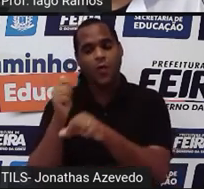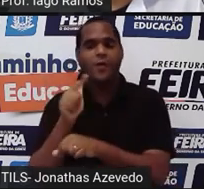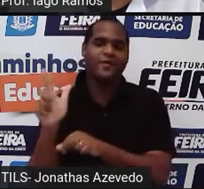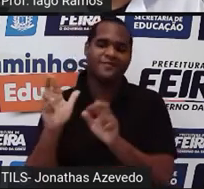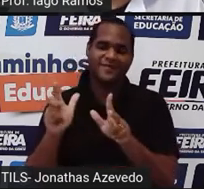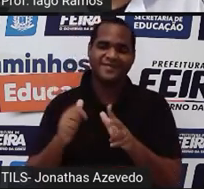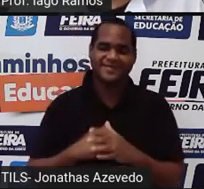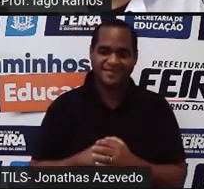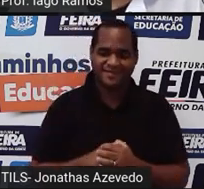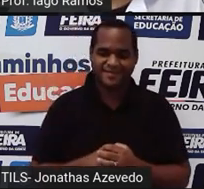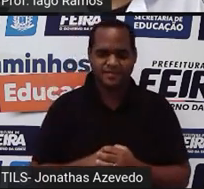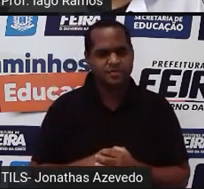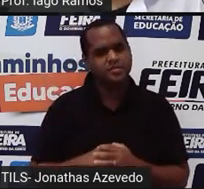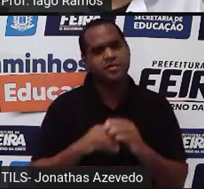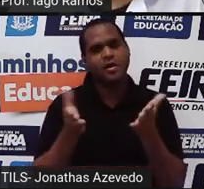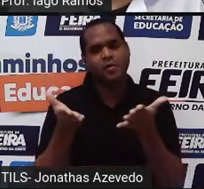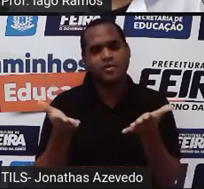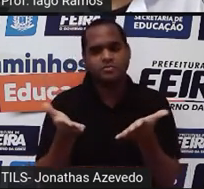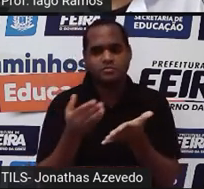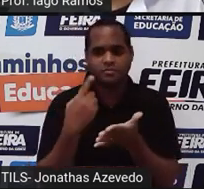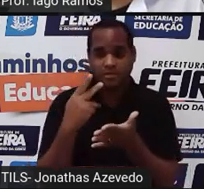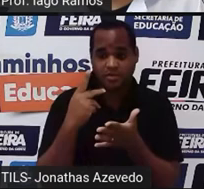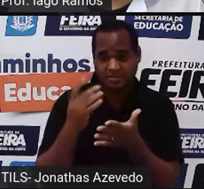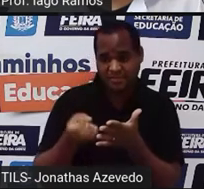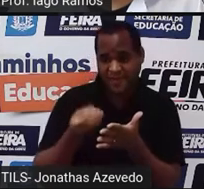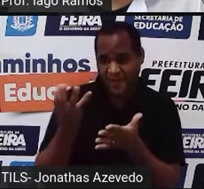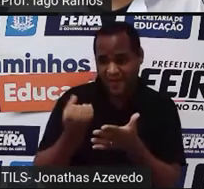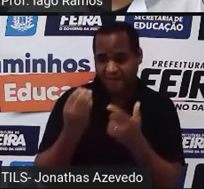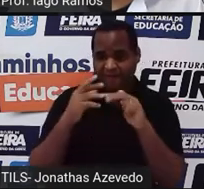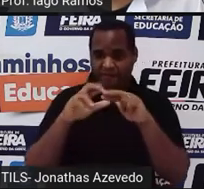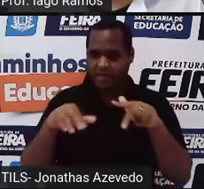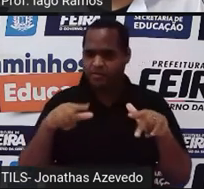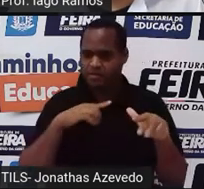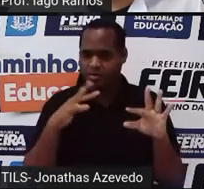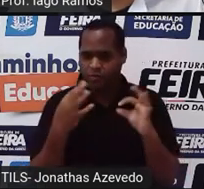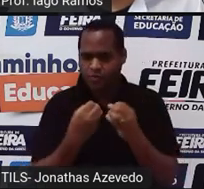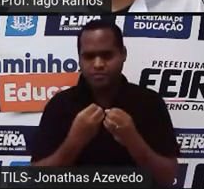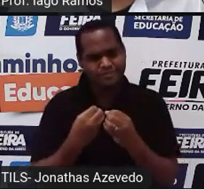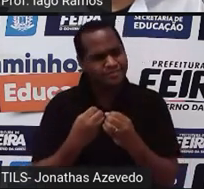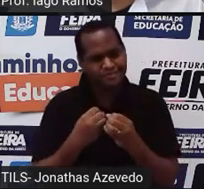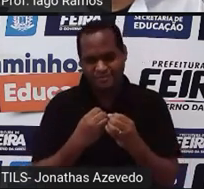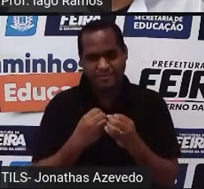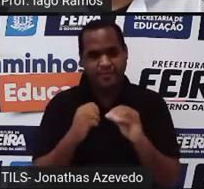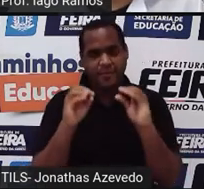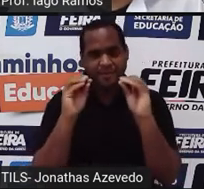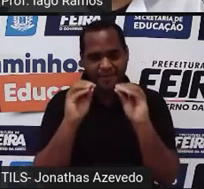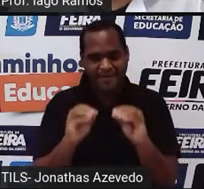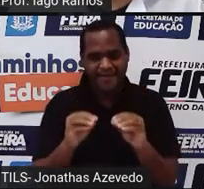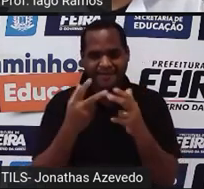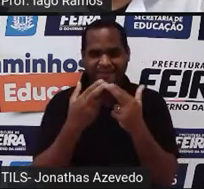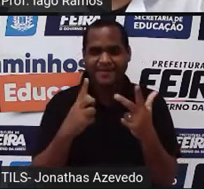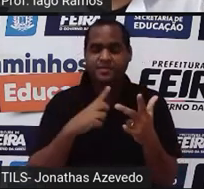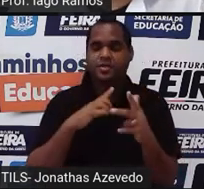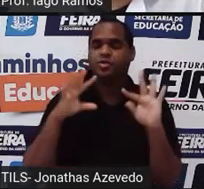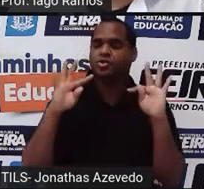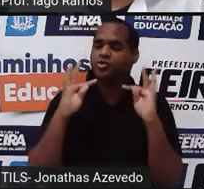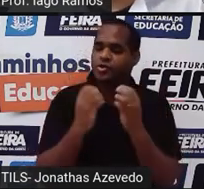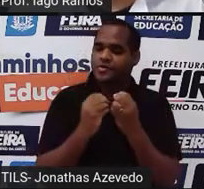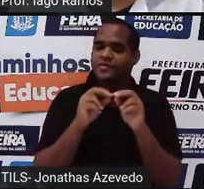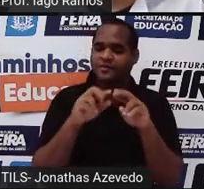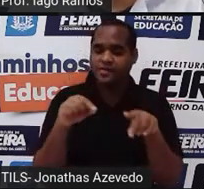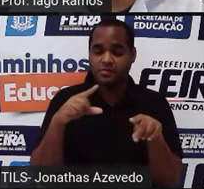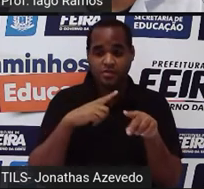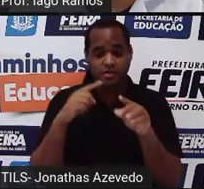ponto, tá bom? Só que eu não vou fazer isso com todos os pontos, não. Então, eu já vou colocar ali todos os pontos que